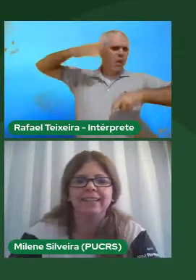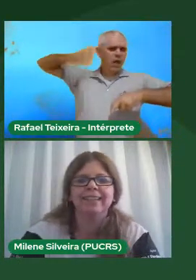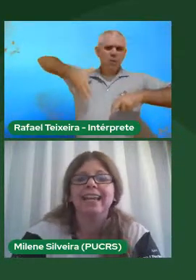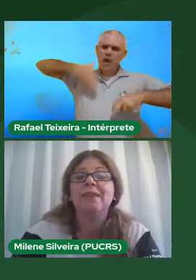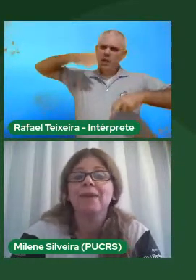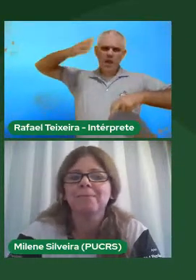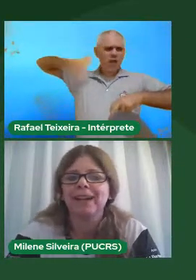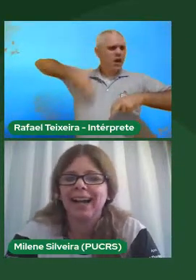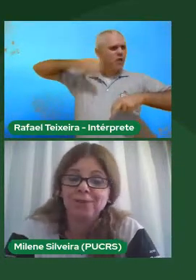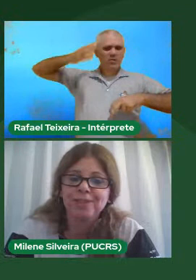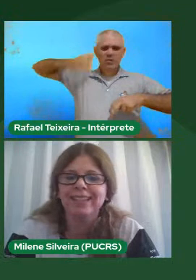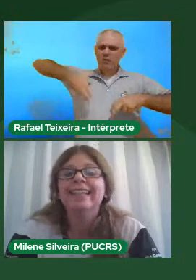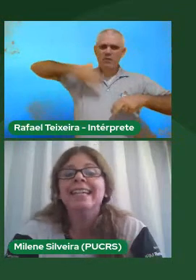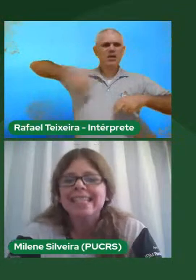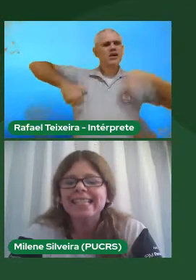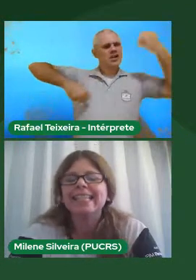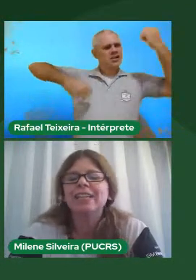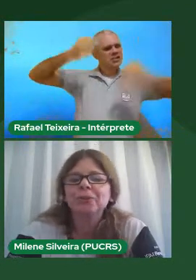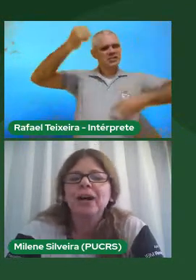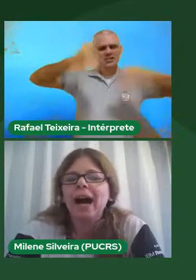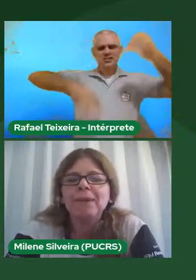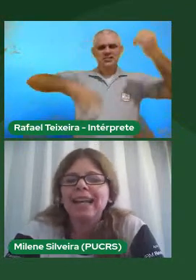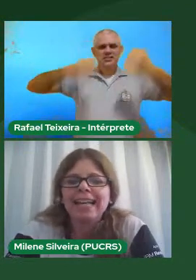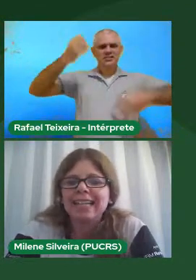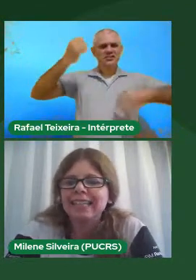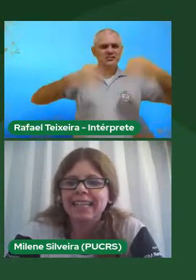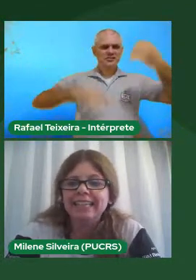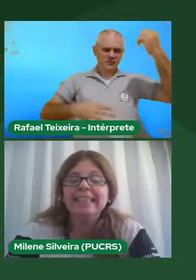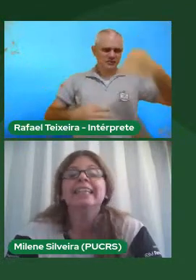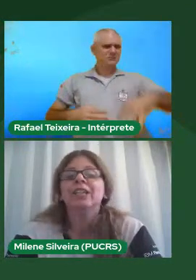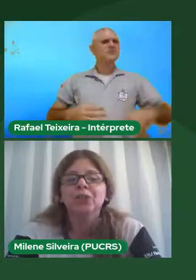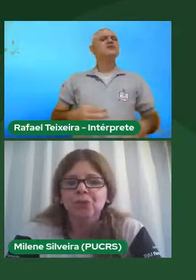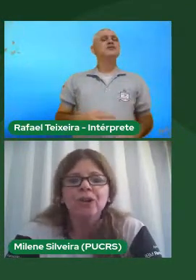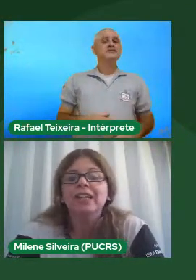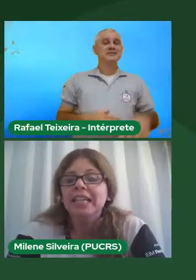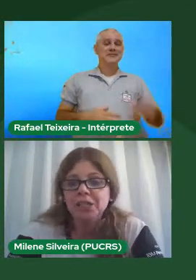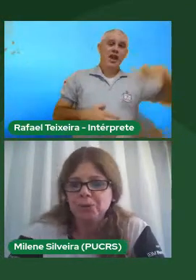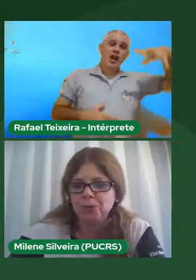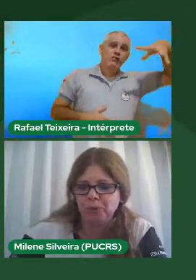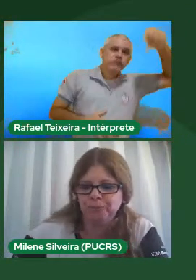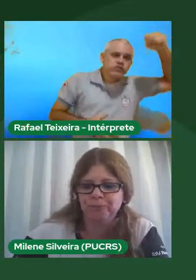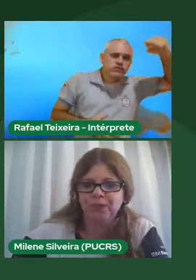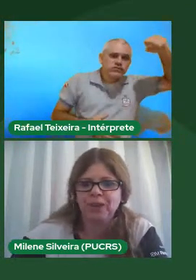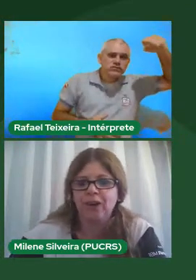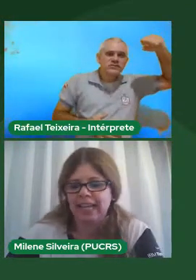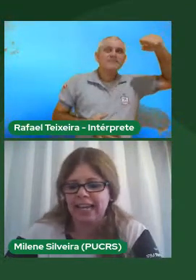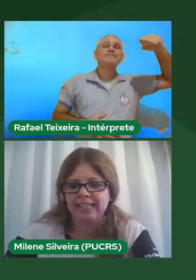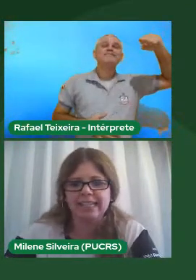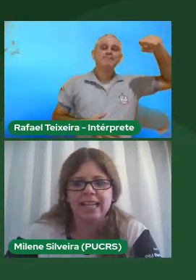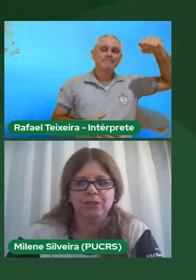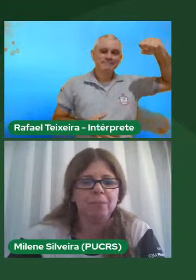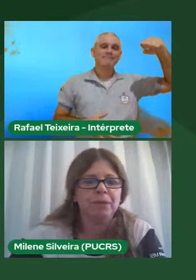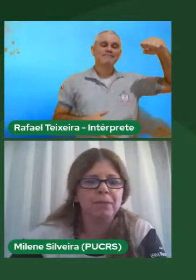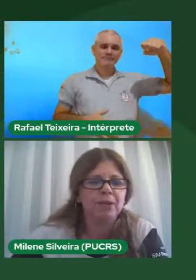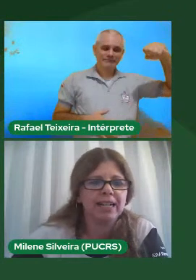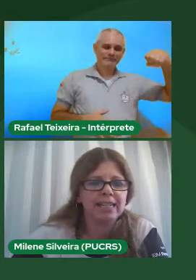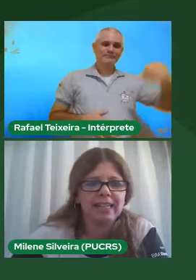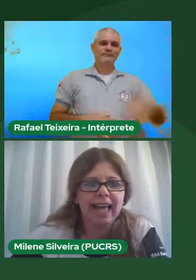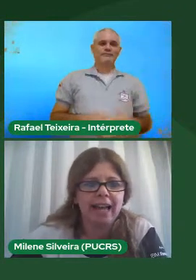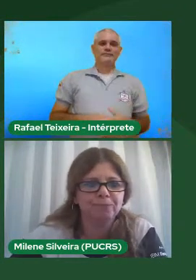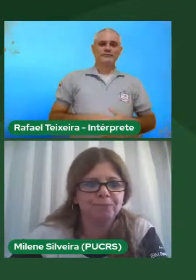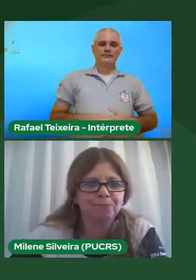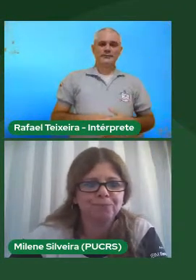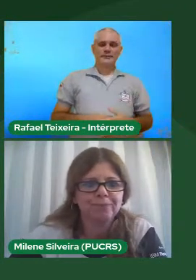lá, embasbacados, seguindo a palestra dele no escuro. Ó, tá a Laísa dizendo, né, primeiro